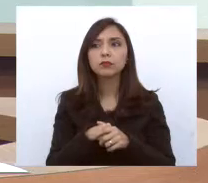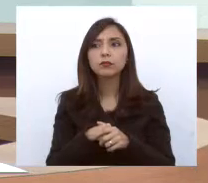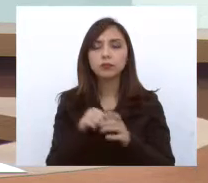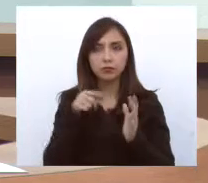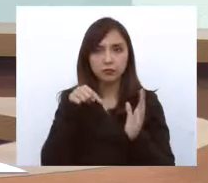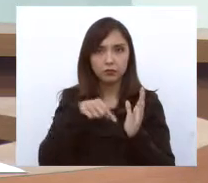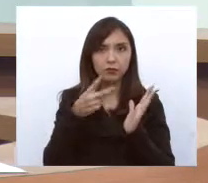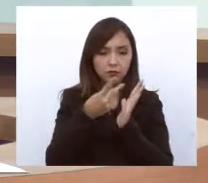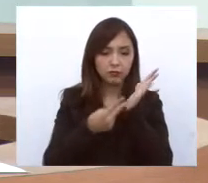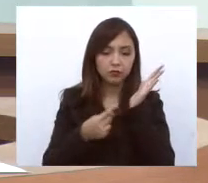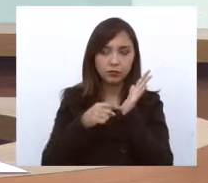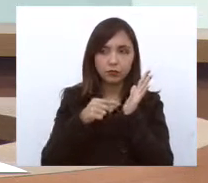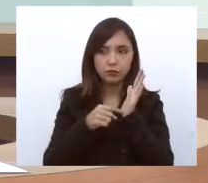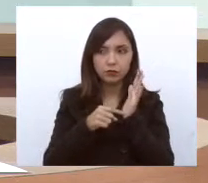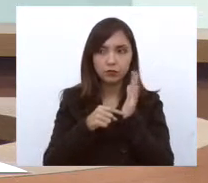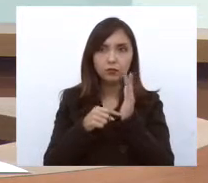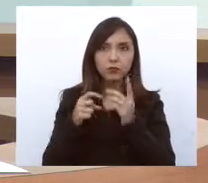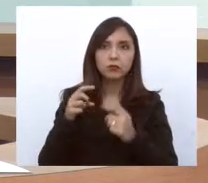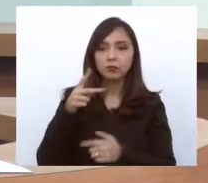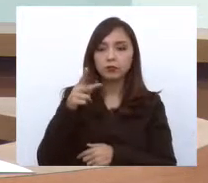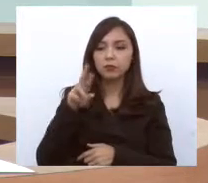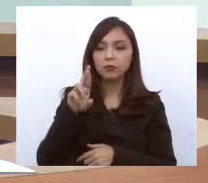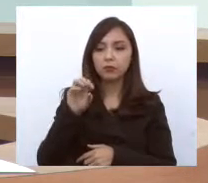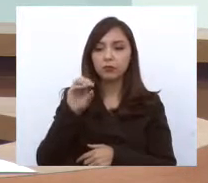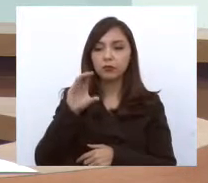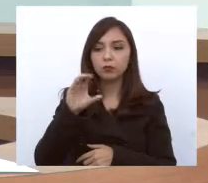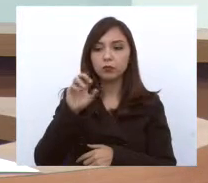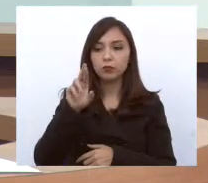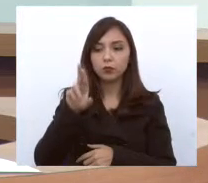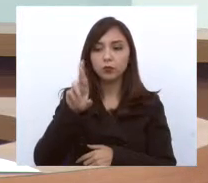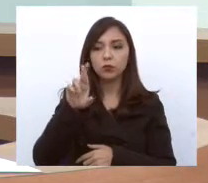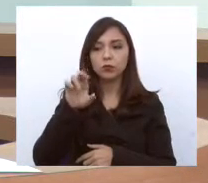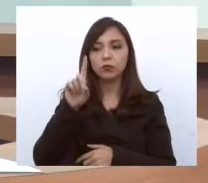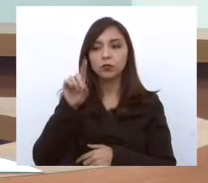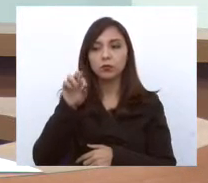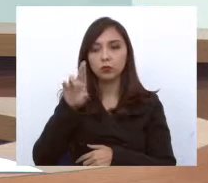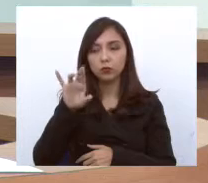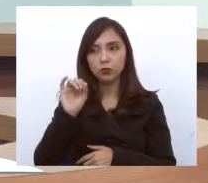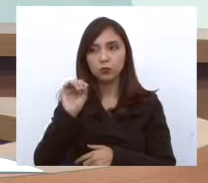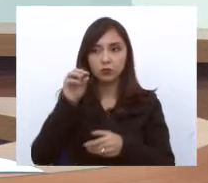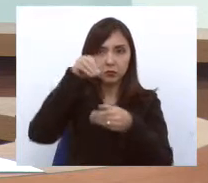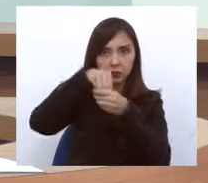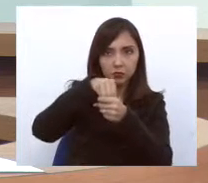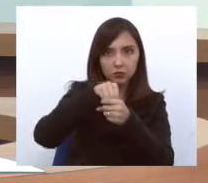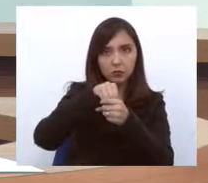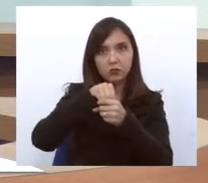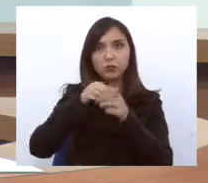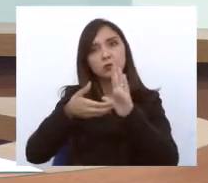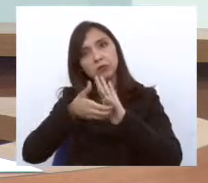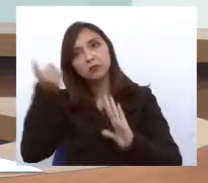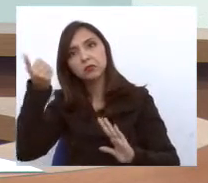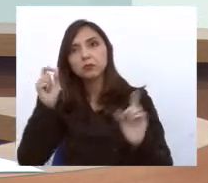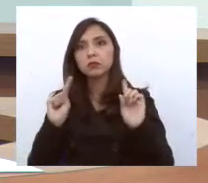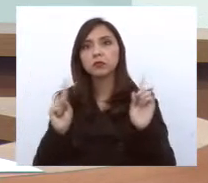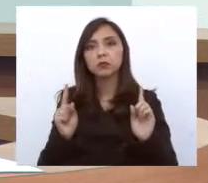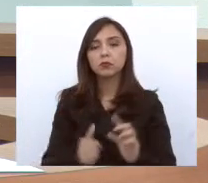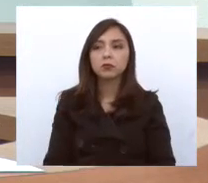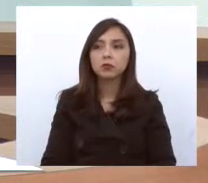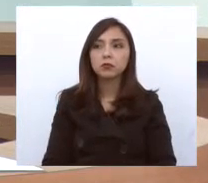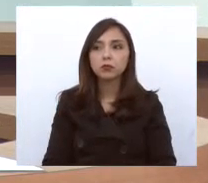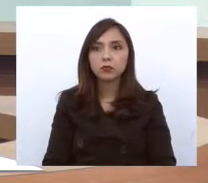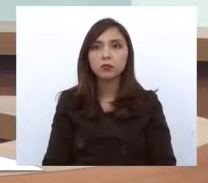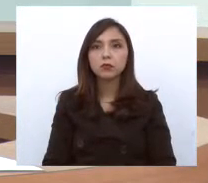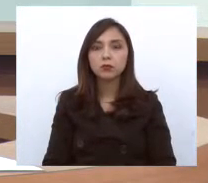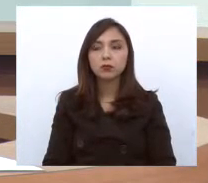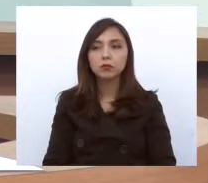esse projeto que cria a procuradoria, ele está incluso para votar ou foi retirado?